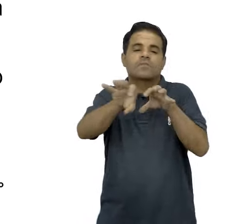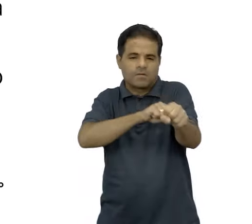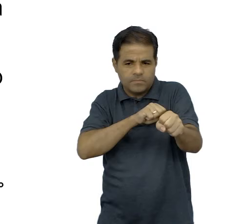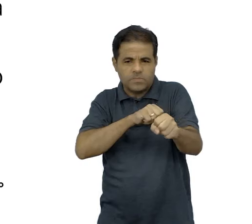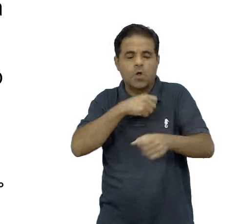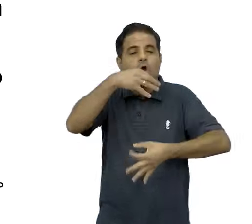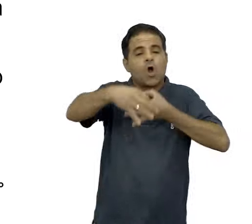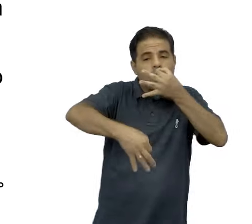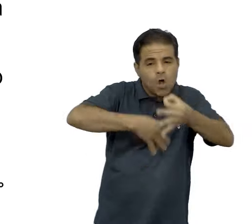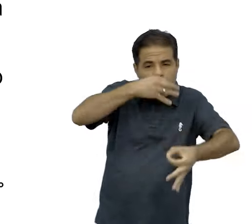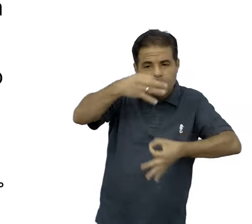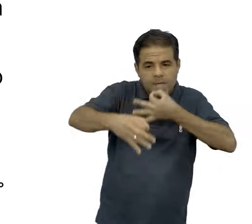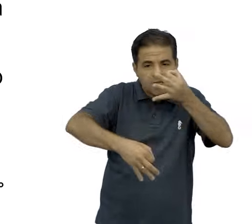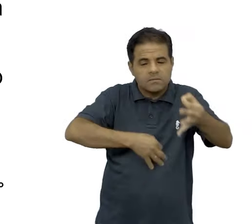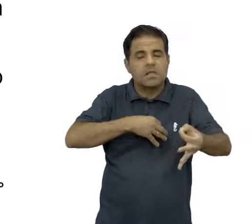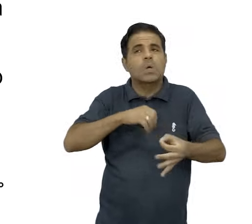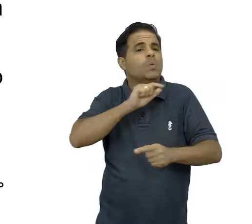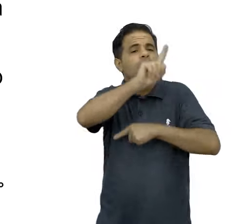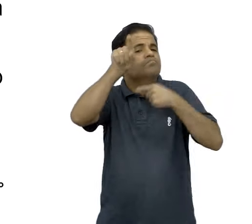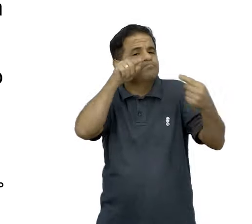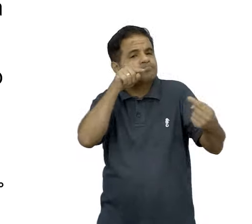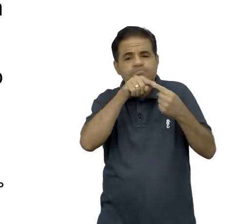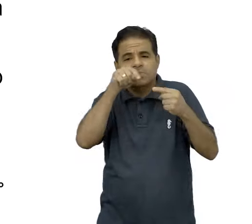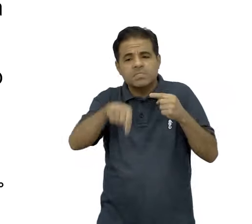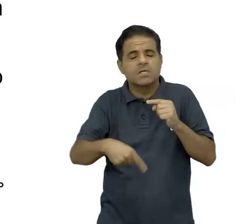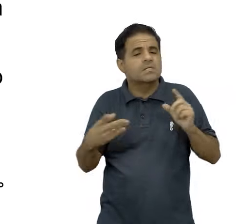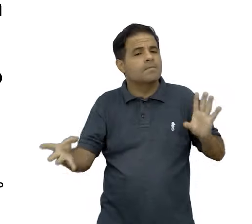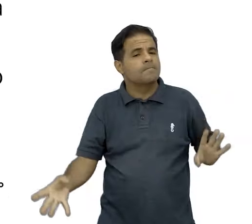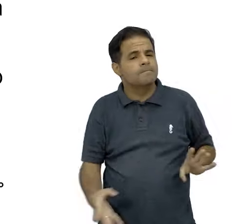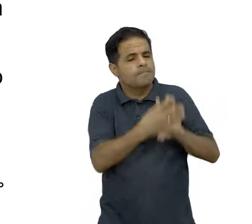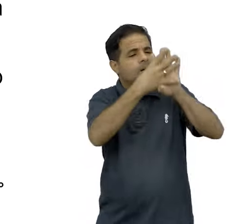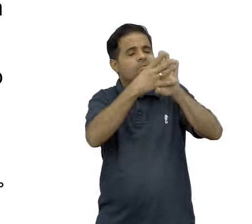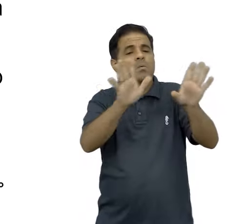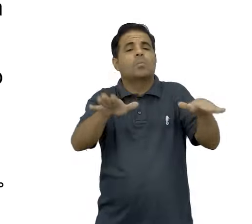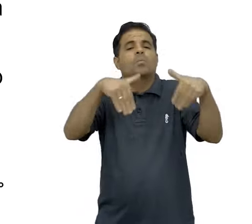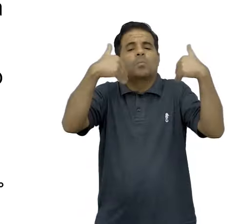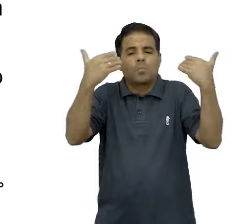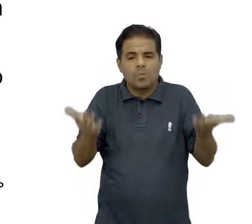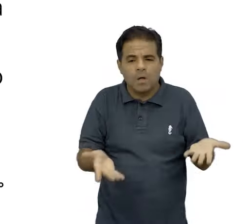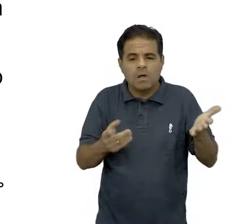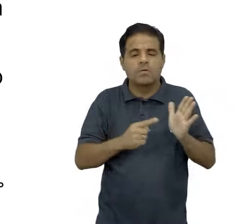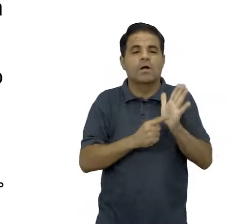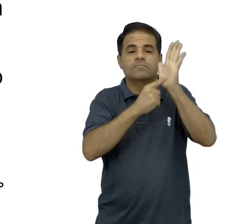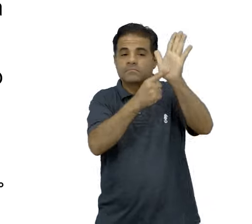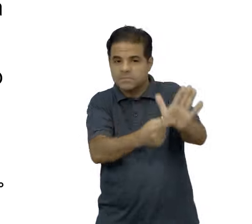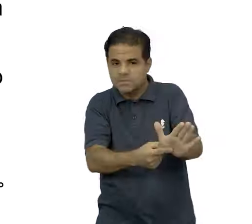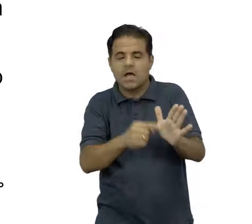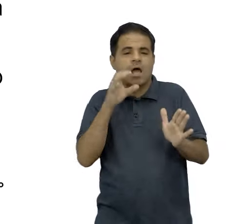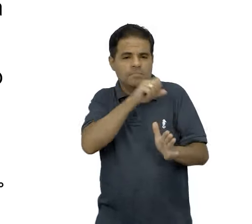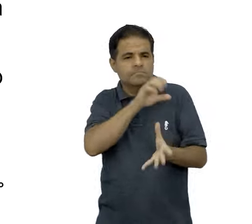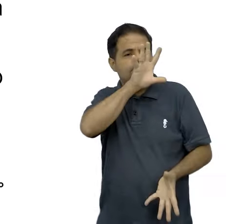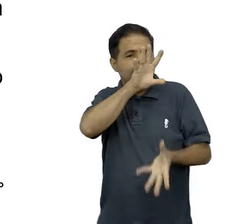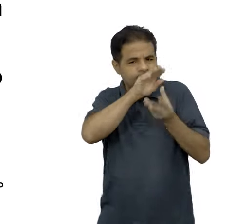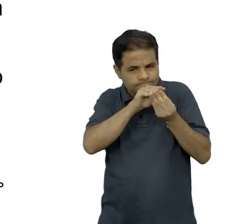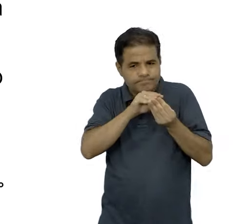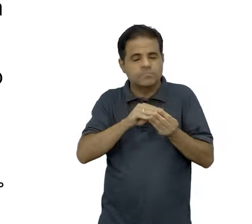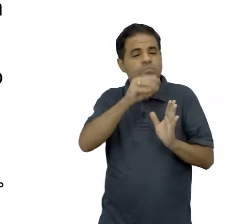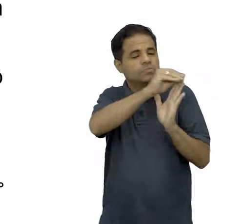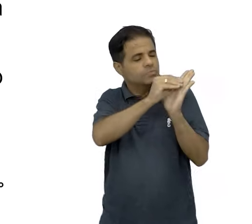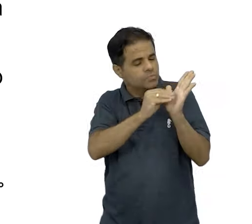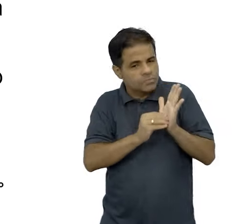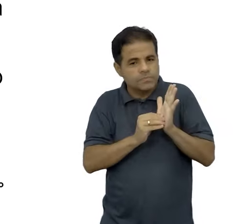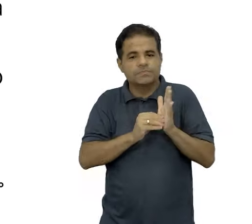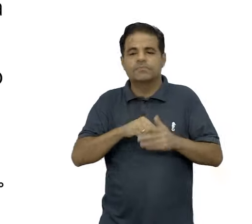formação comentando um pouco sobre os objetivos dessa pauta, que são apresentar brevemente o roteiro